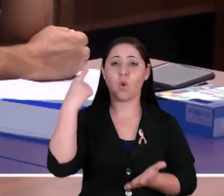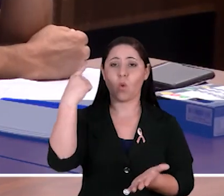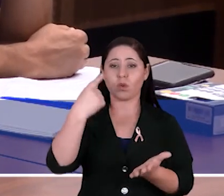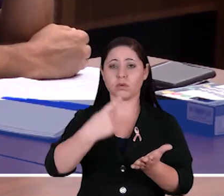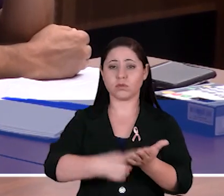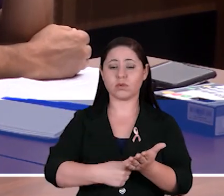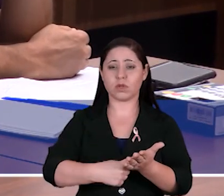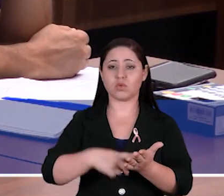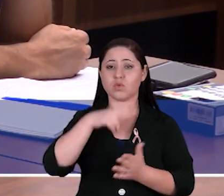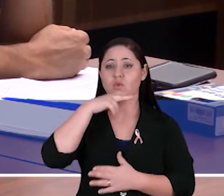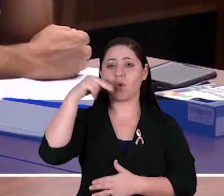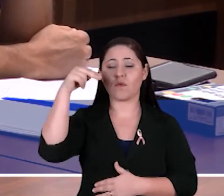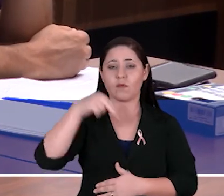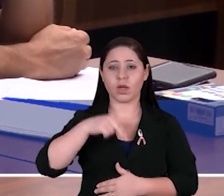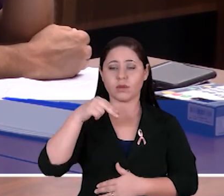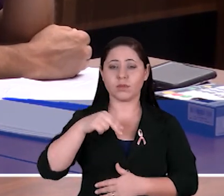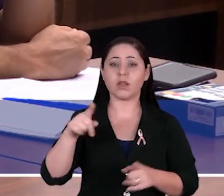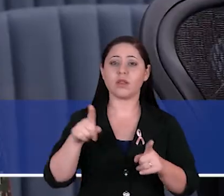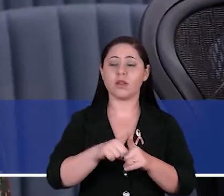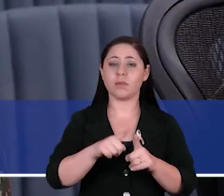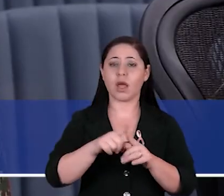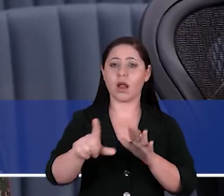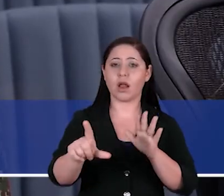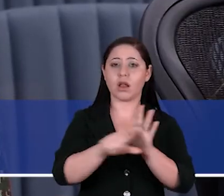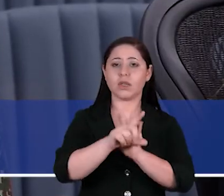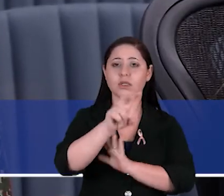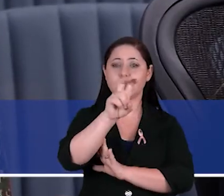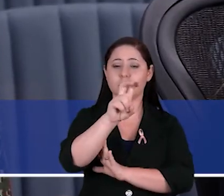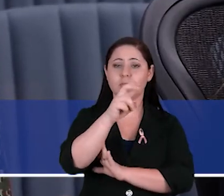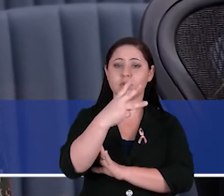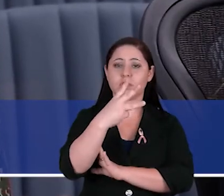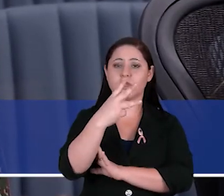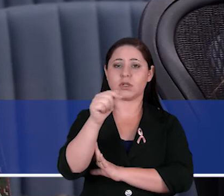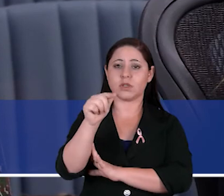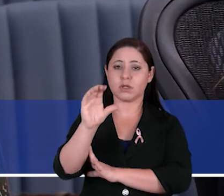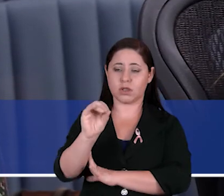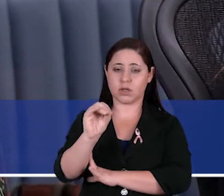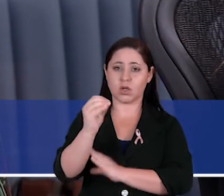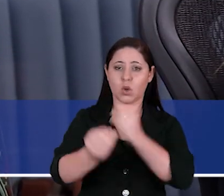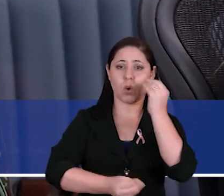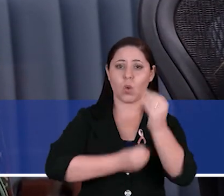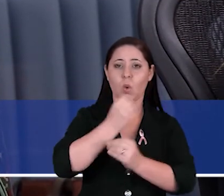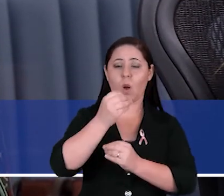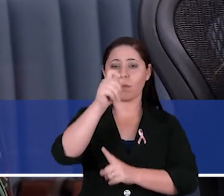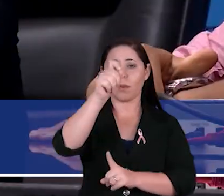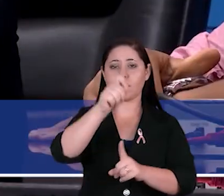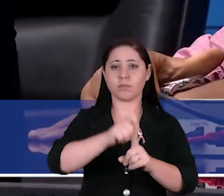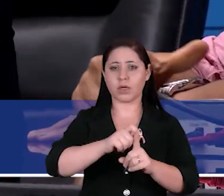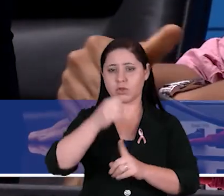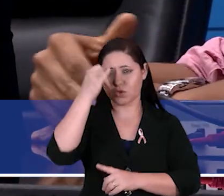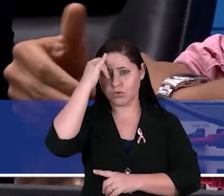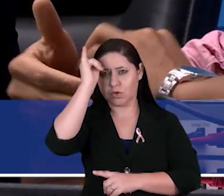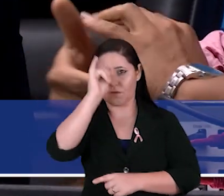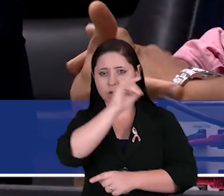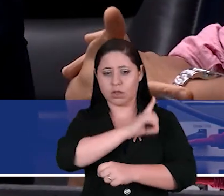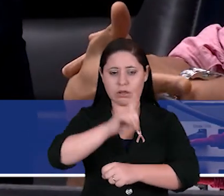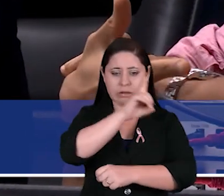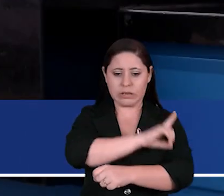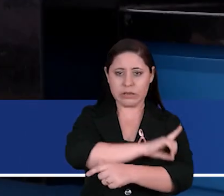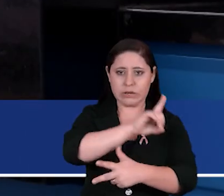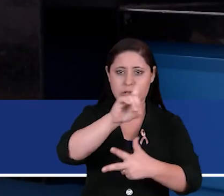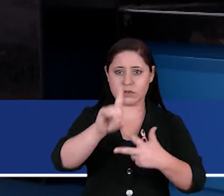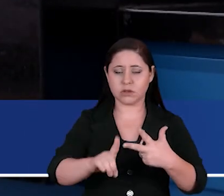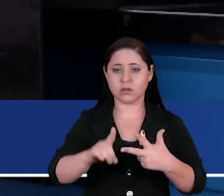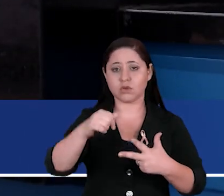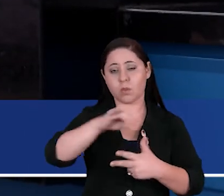próxima reunião da frente está marcada para novembro, que foi contemplado pela Lei nº 5.370 como mês de enfrentamento